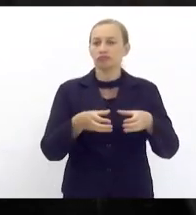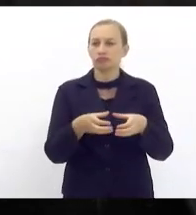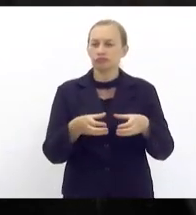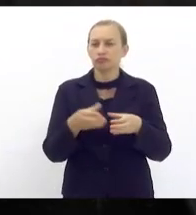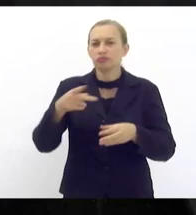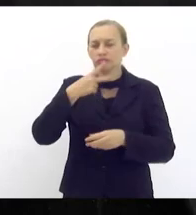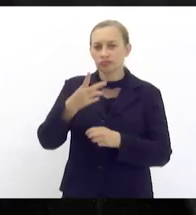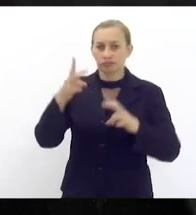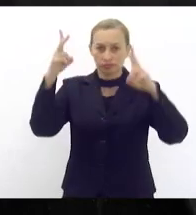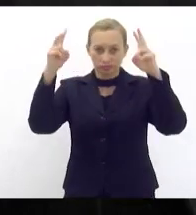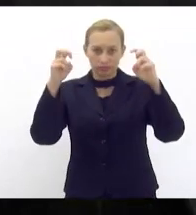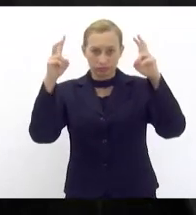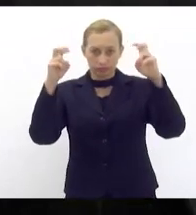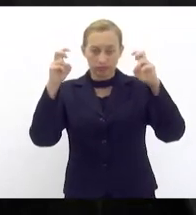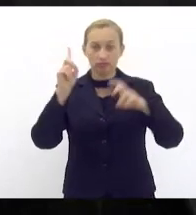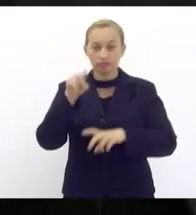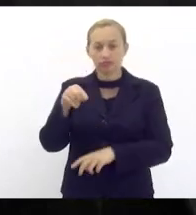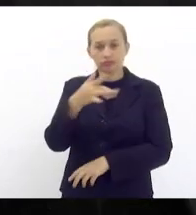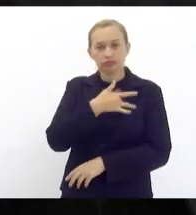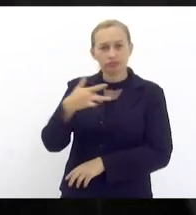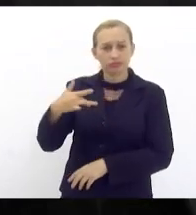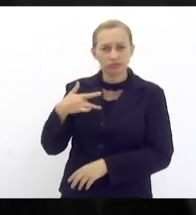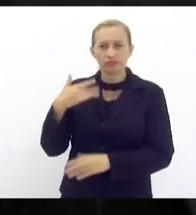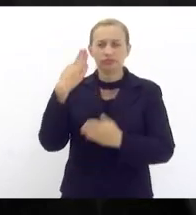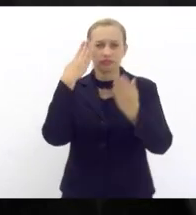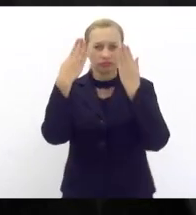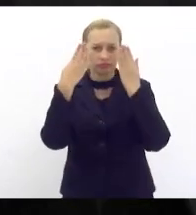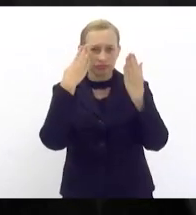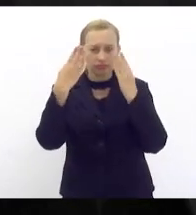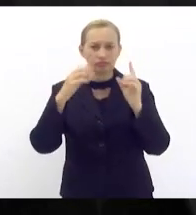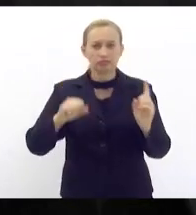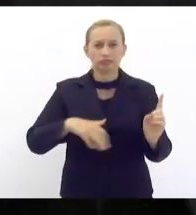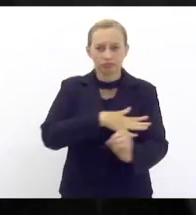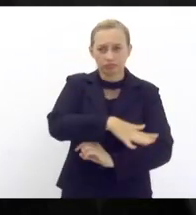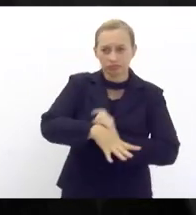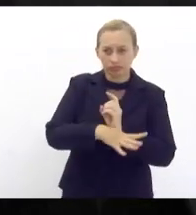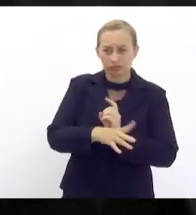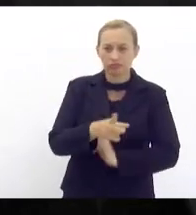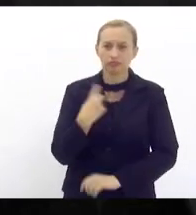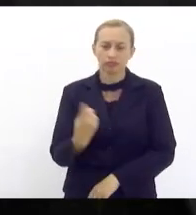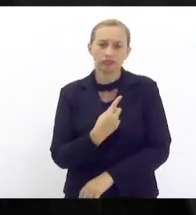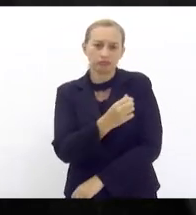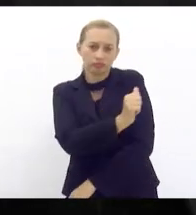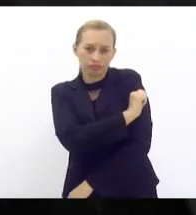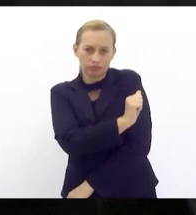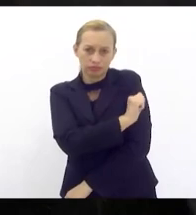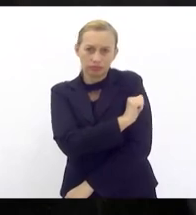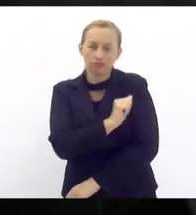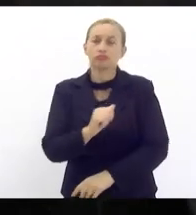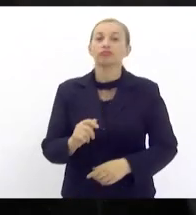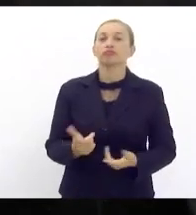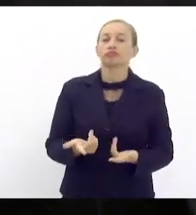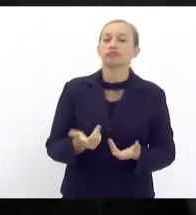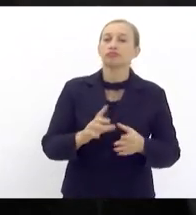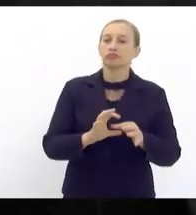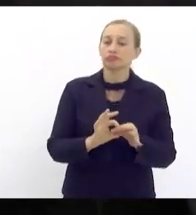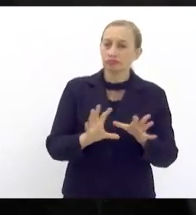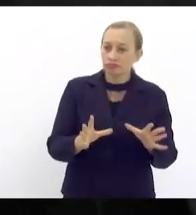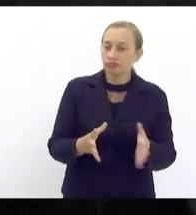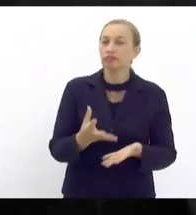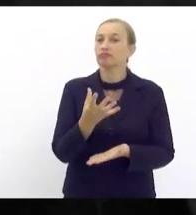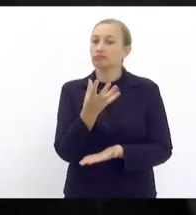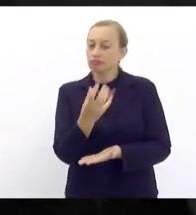desse tema que é a saúde psicológica psicossocial dos nossos alunos e foi foi deliberado foi